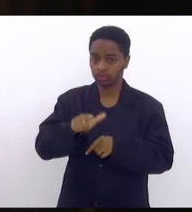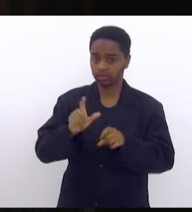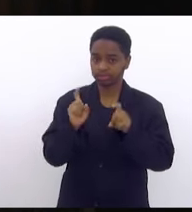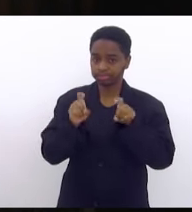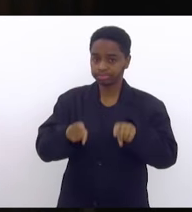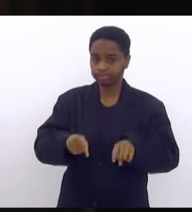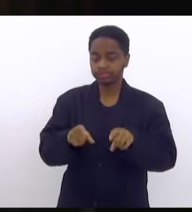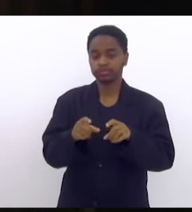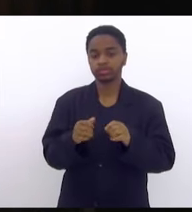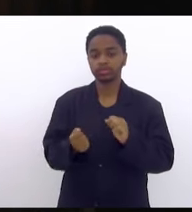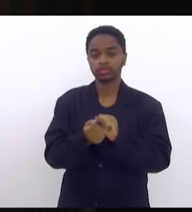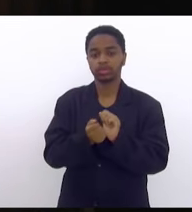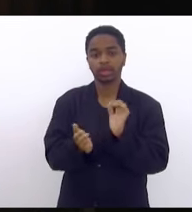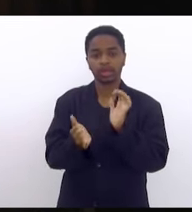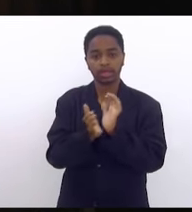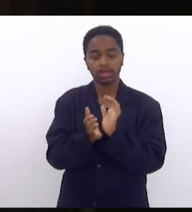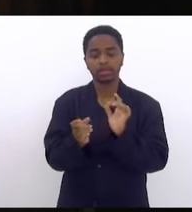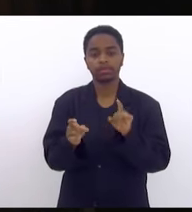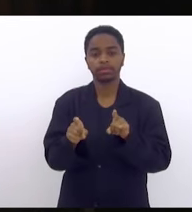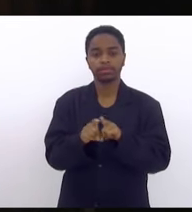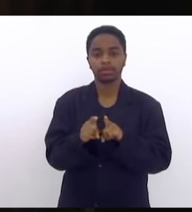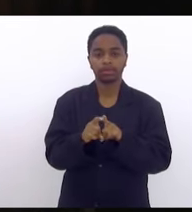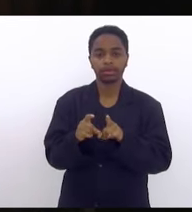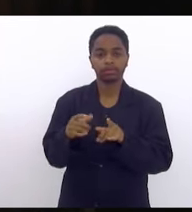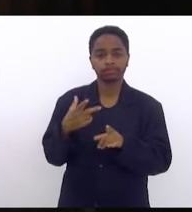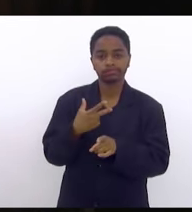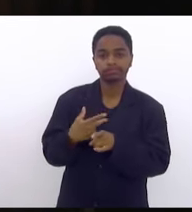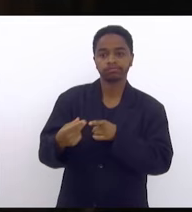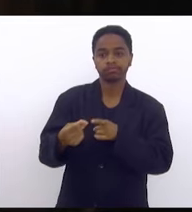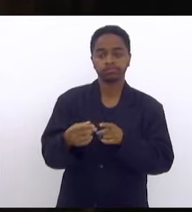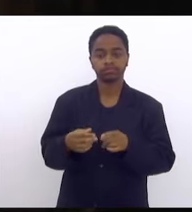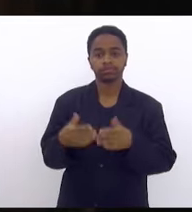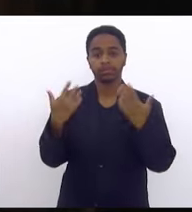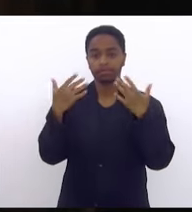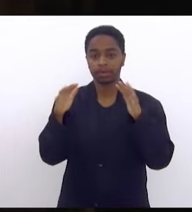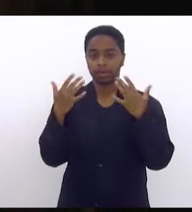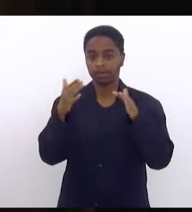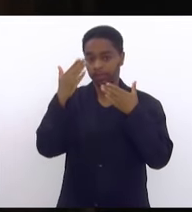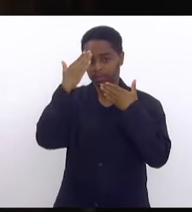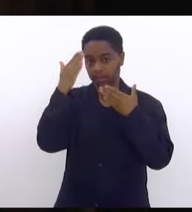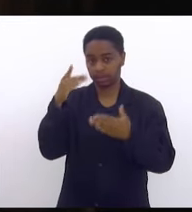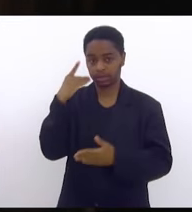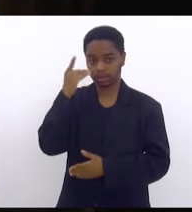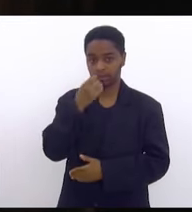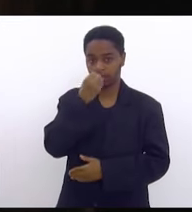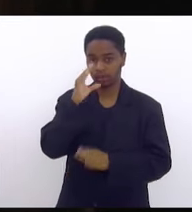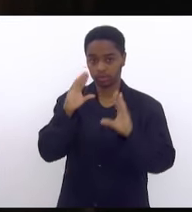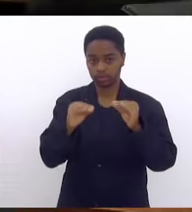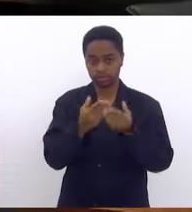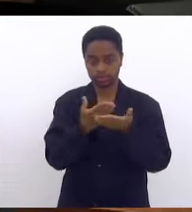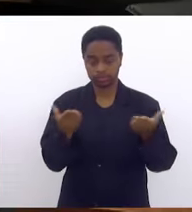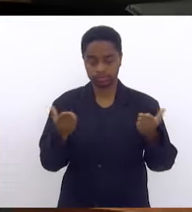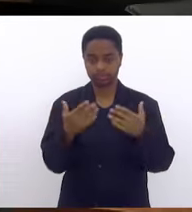dessa equipe e desse grupo que vem aí todo vitorioso. Parabéns, muito obrigado, deputado, uma boa noite para